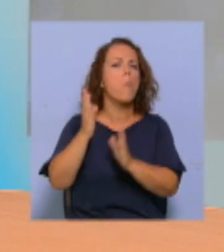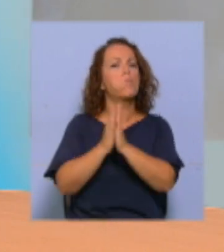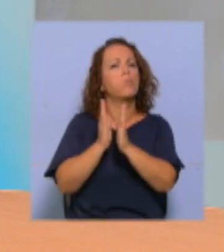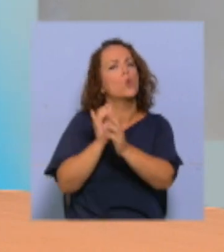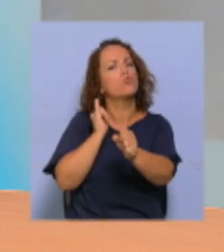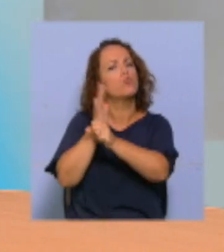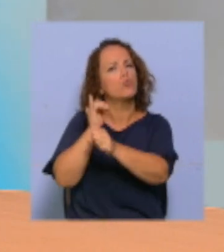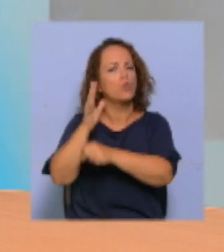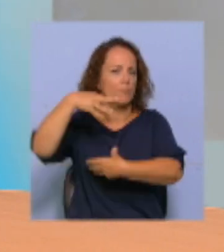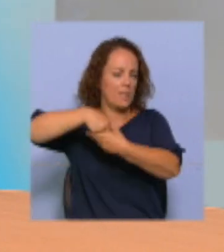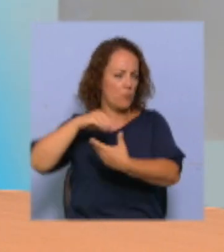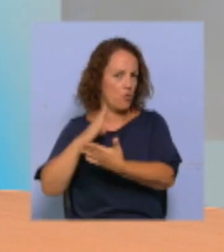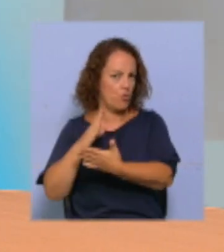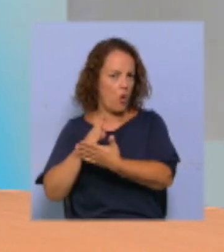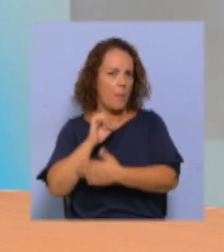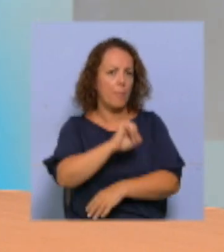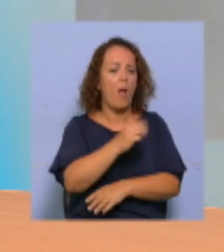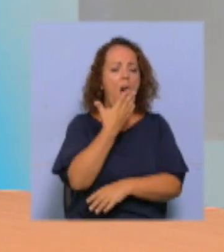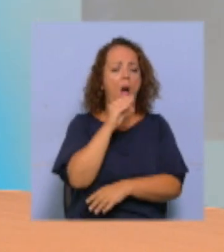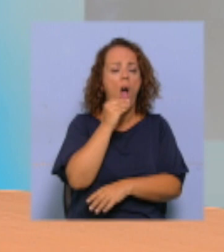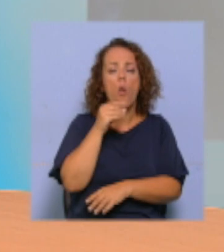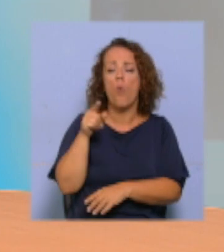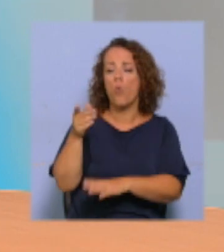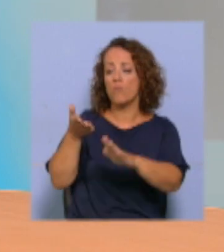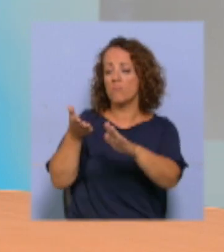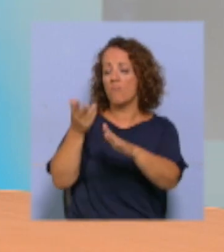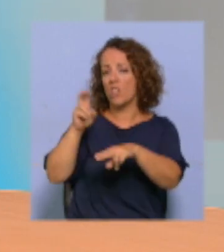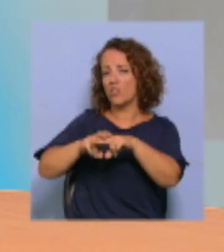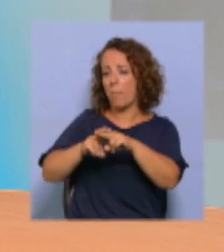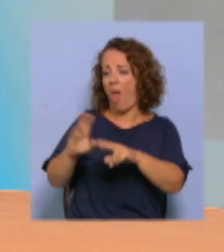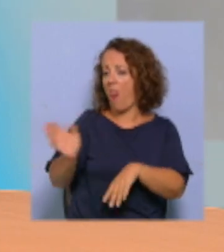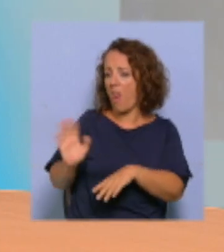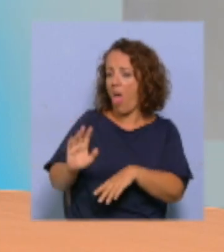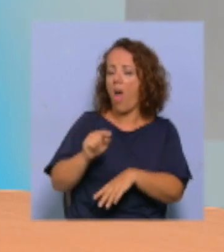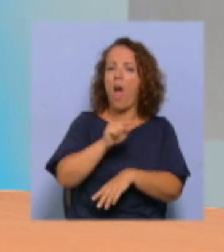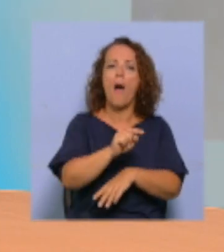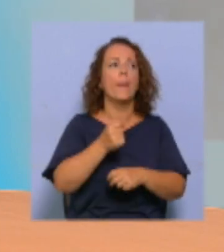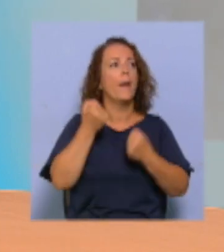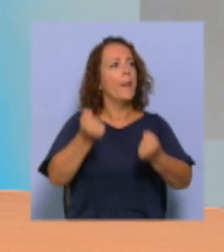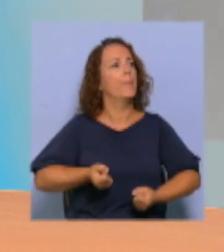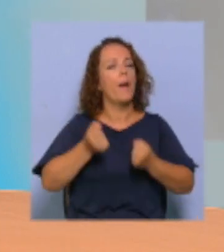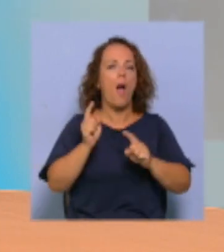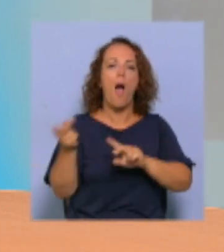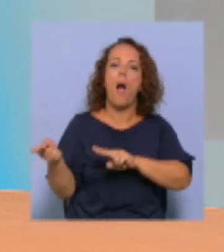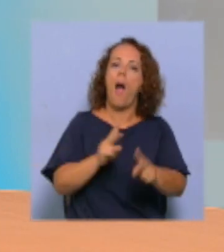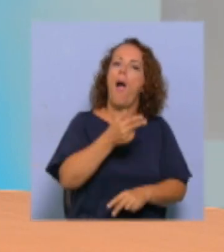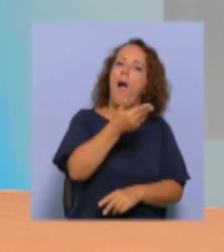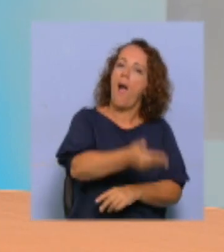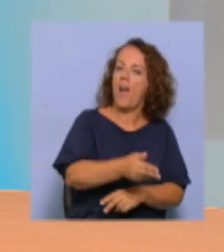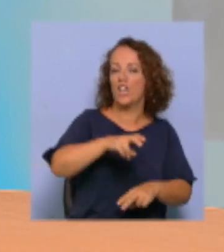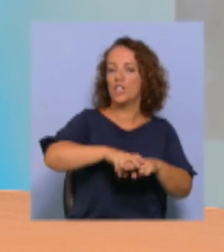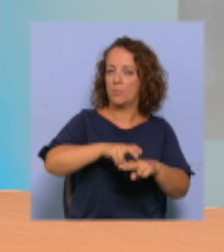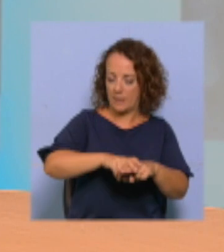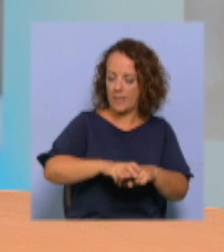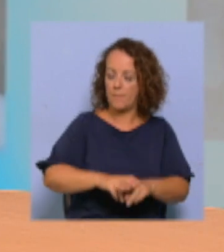confissões presentes na escola, para os alunos que não se inscreviam nestas disciplinas não ficarem apenas sem fazer nada e terem a oportunidade de uma disciplina